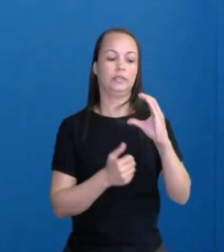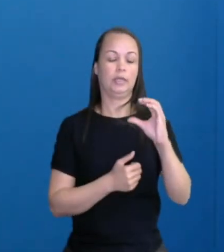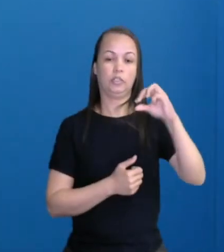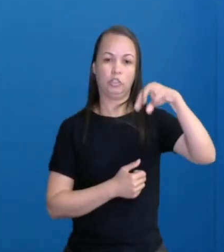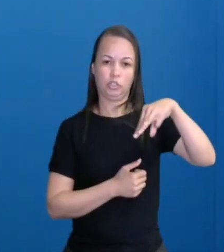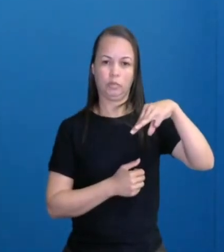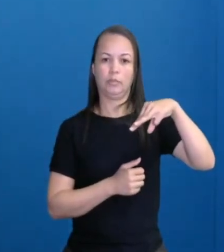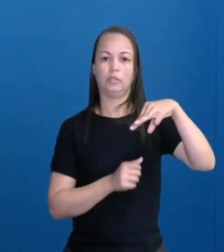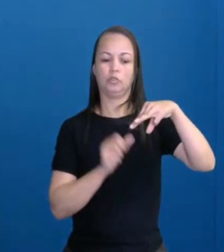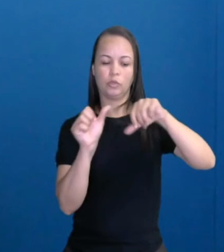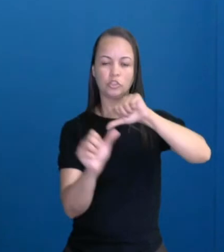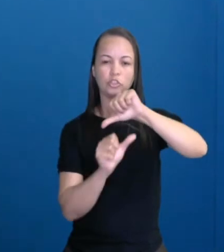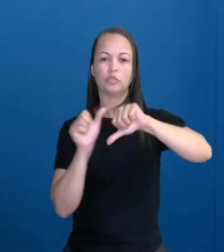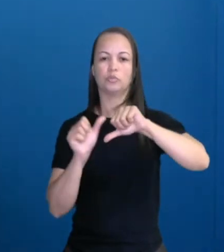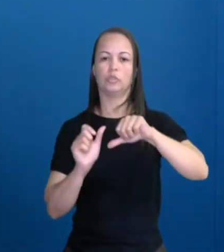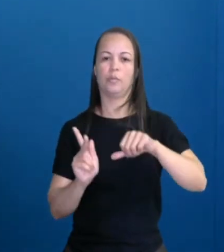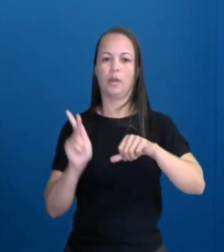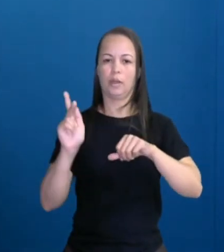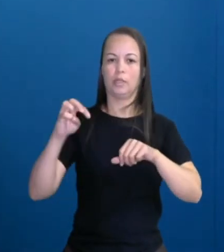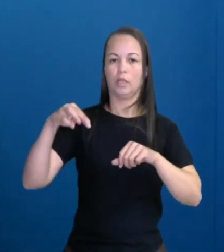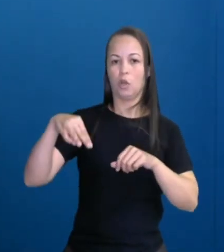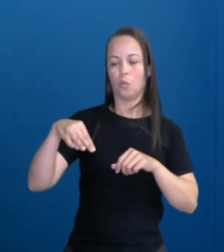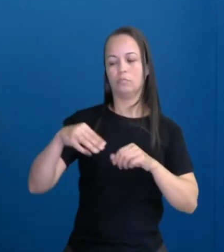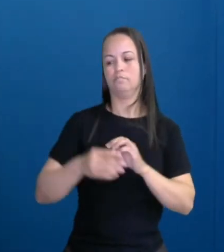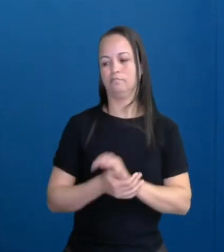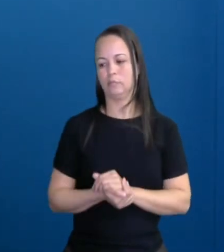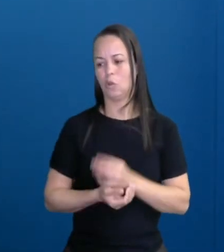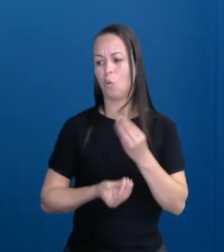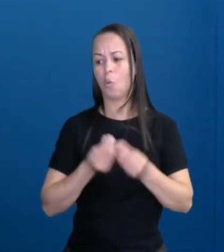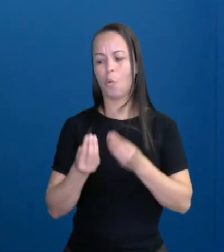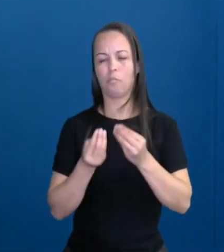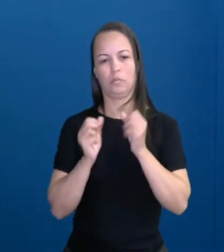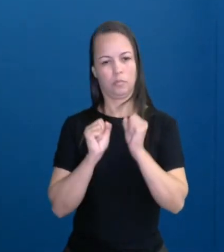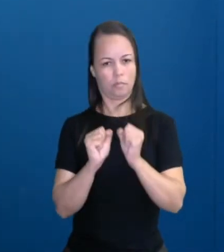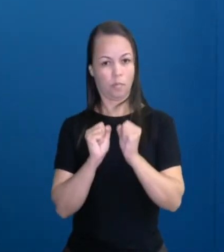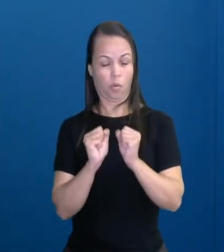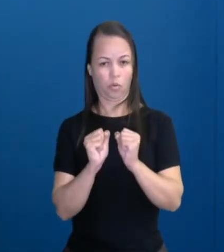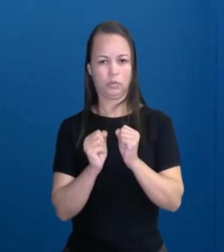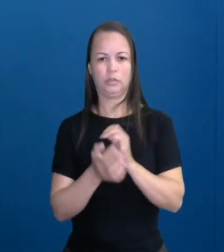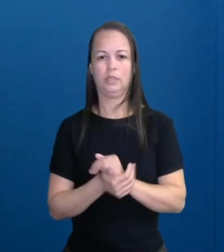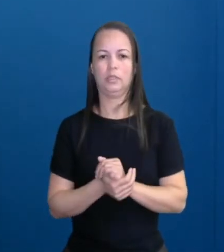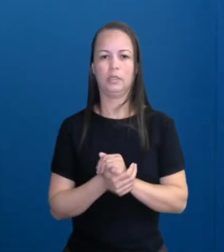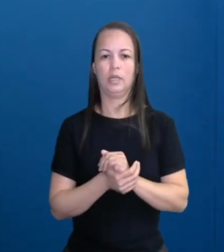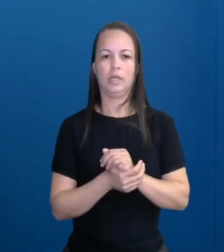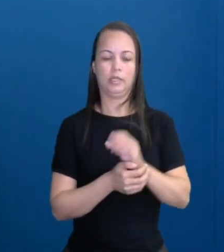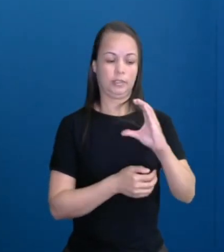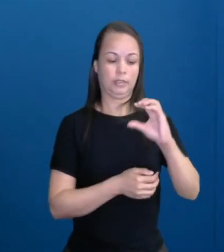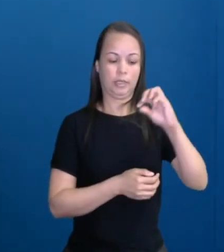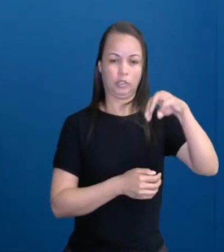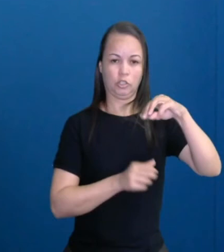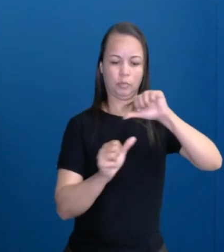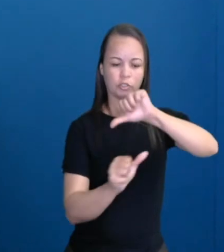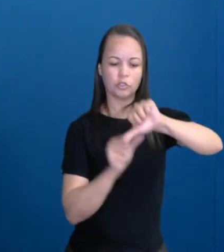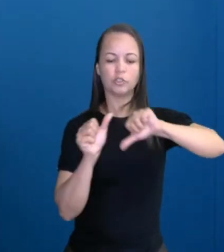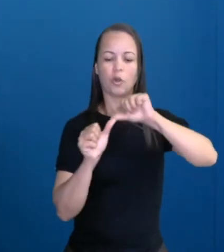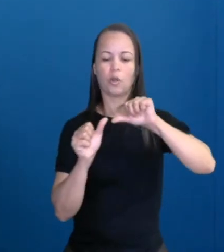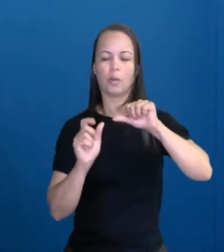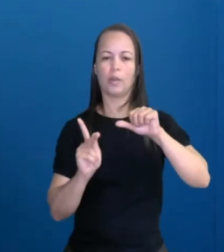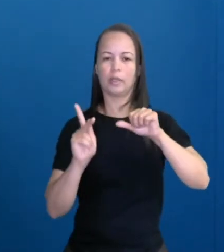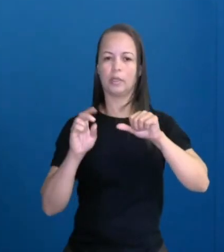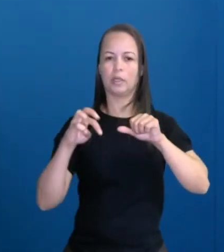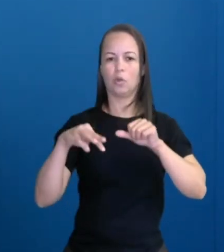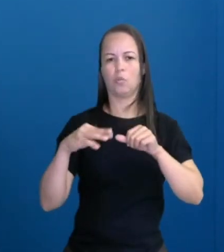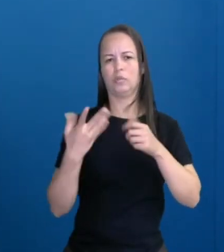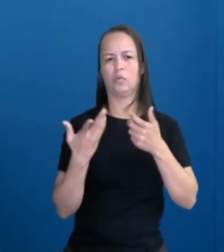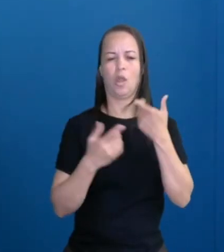as alternativas estão em quilômetros. Como é que esse número que está em centímetro é representado em quilômetros? E aí é